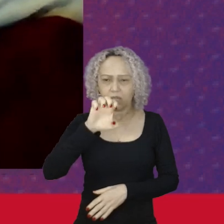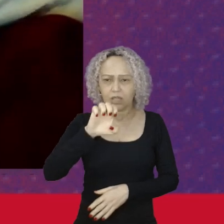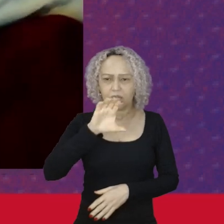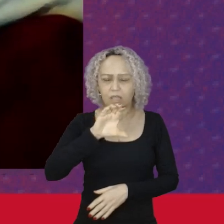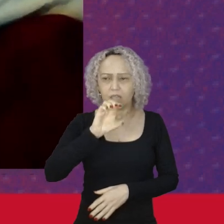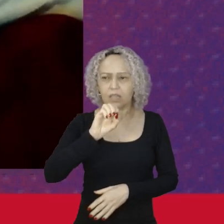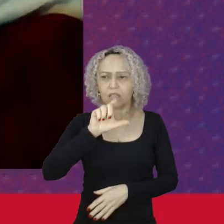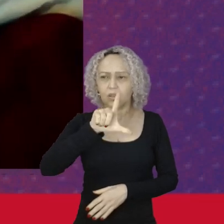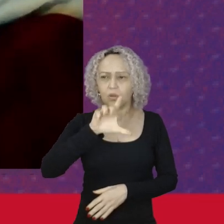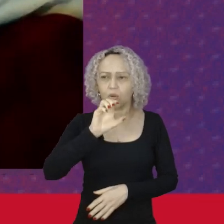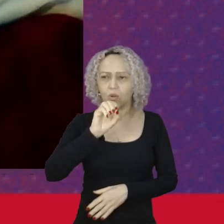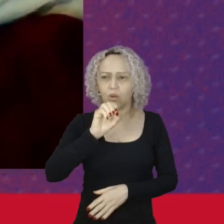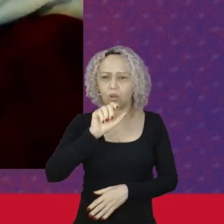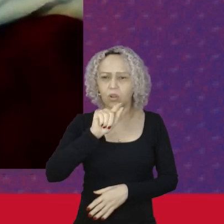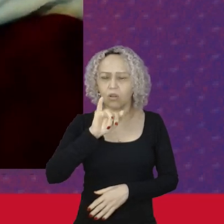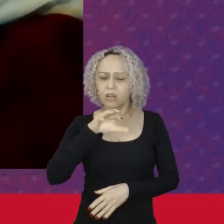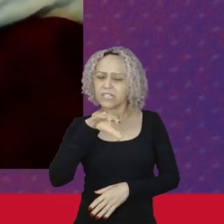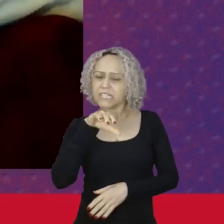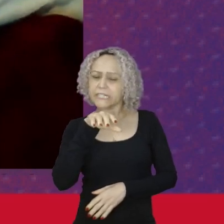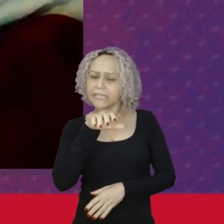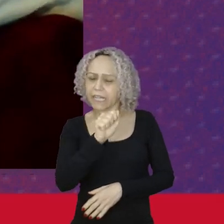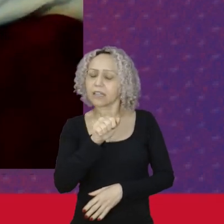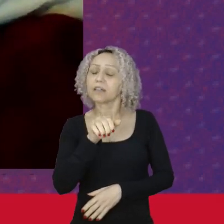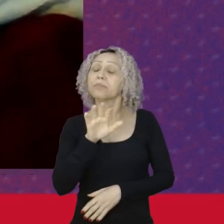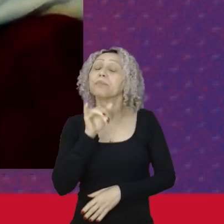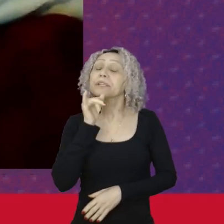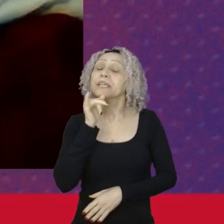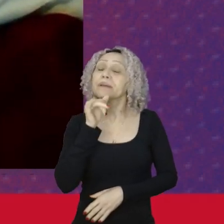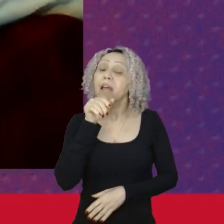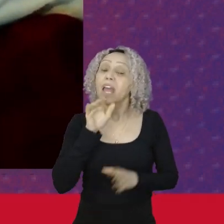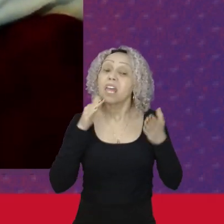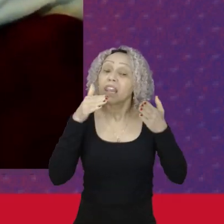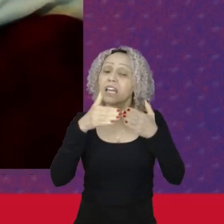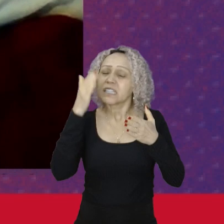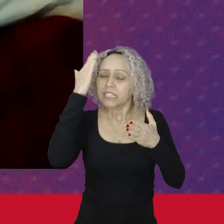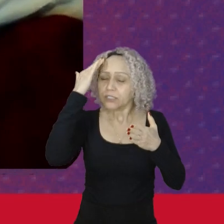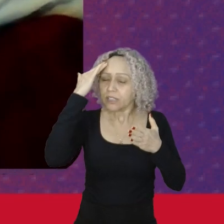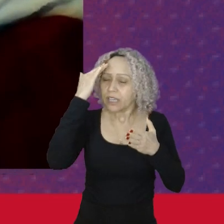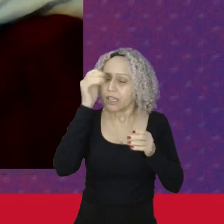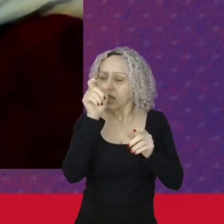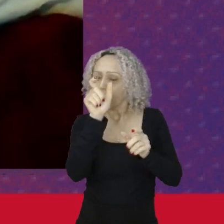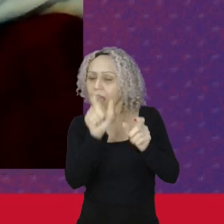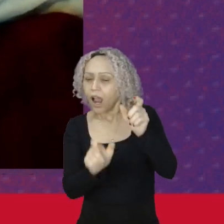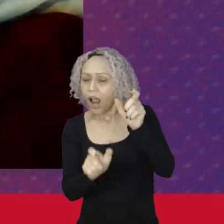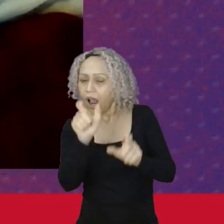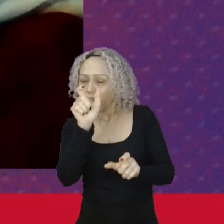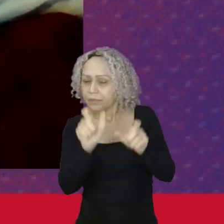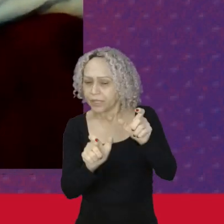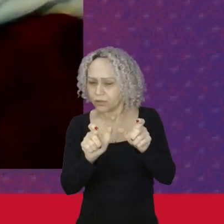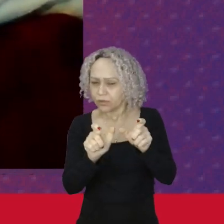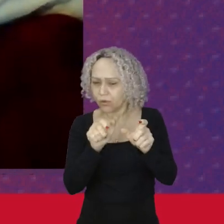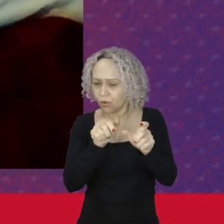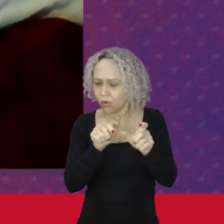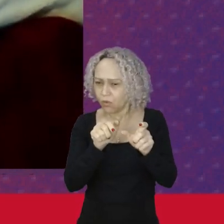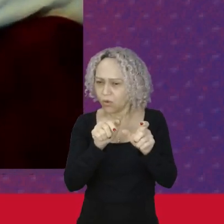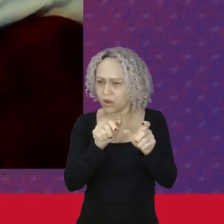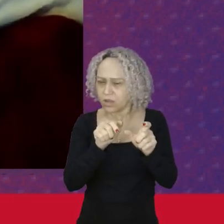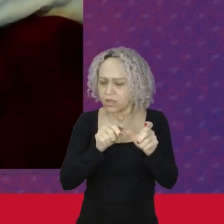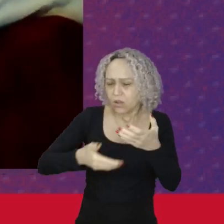ocorre na relação do homem com o meio ambiente, com o contexto de vida,